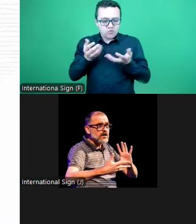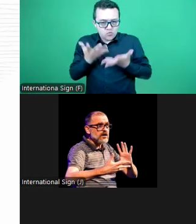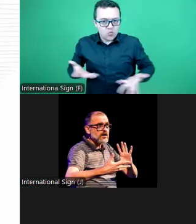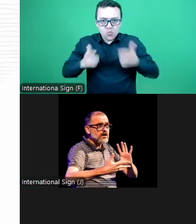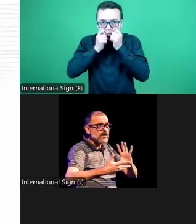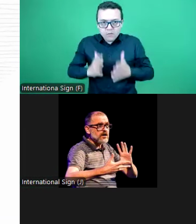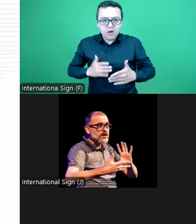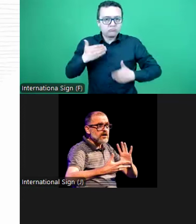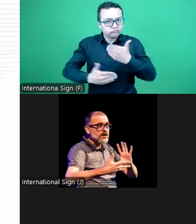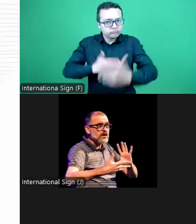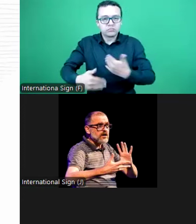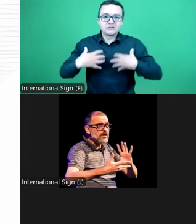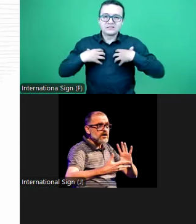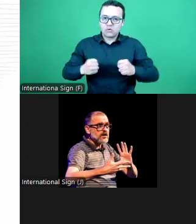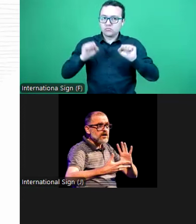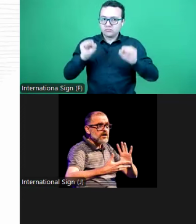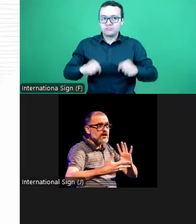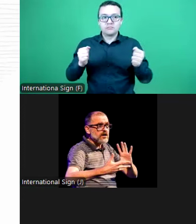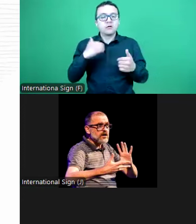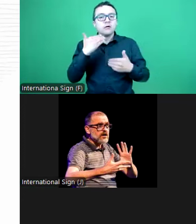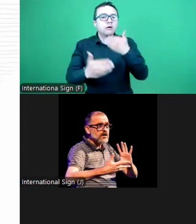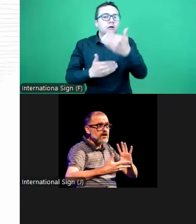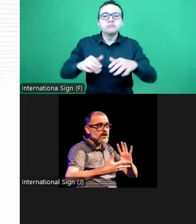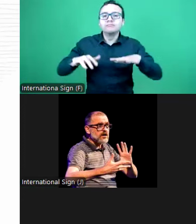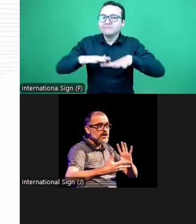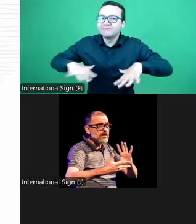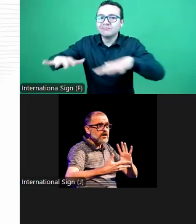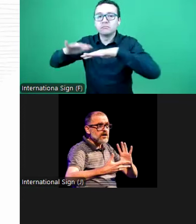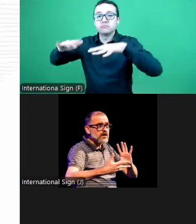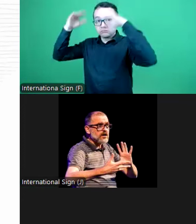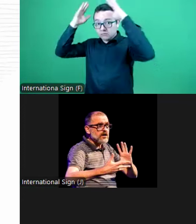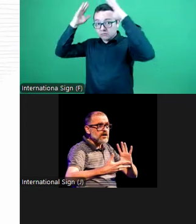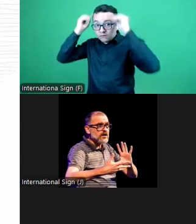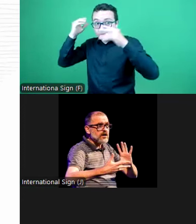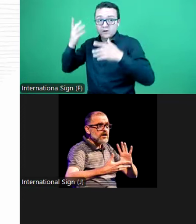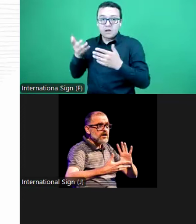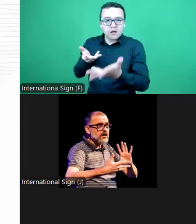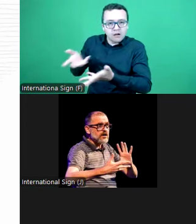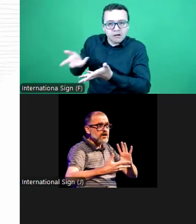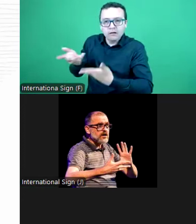áreas en fortalecimento particular das áreas em de particular enfermería, de enfermagem,